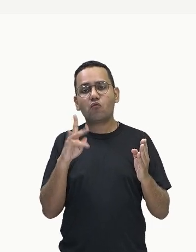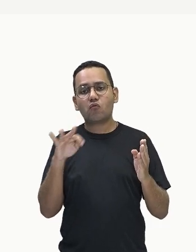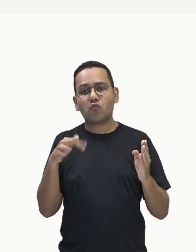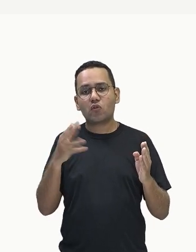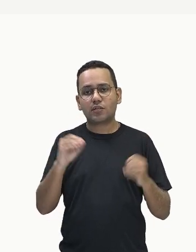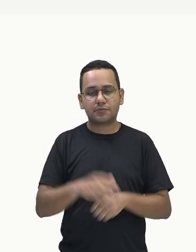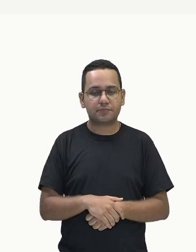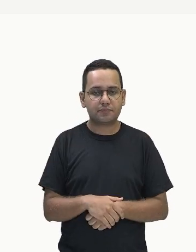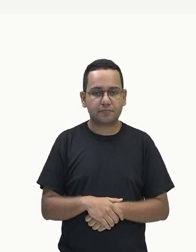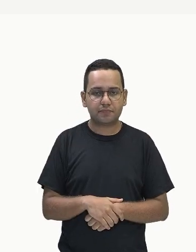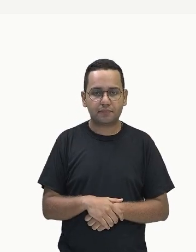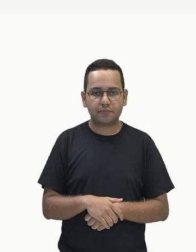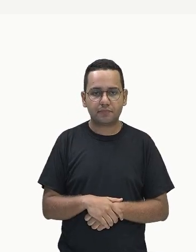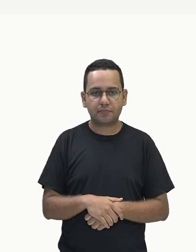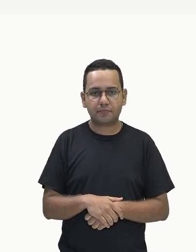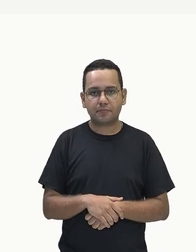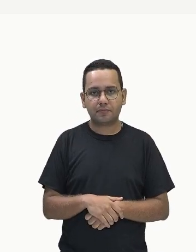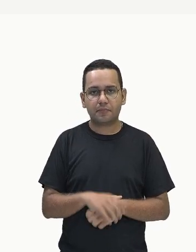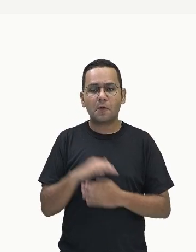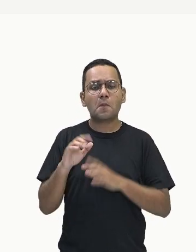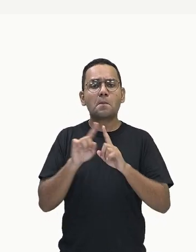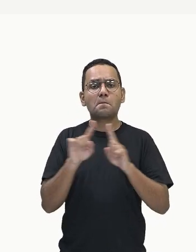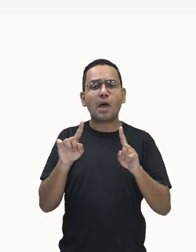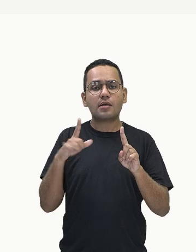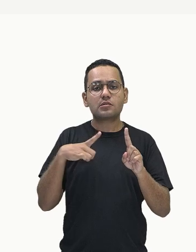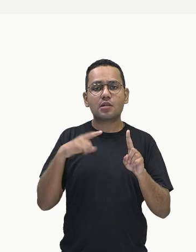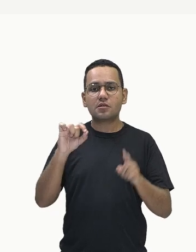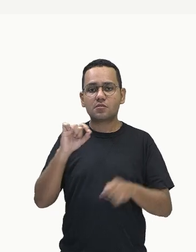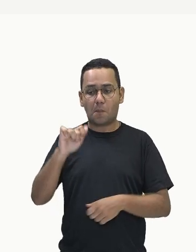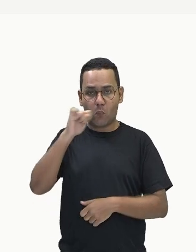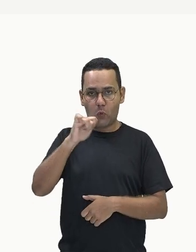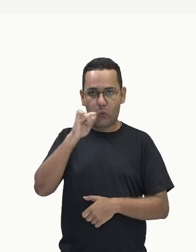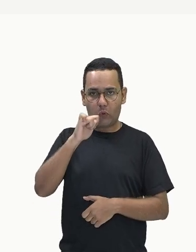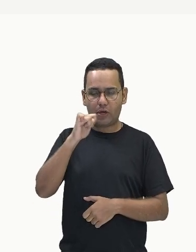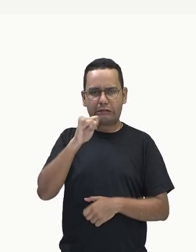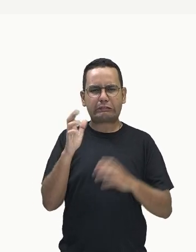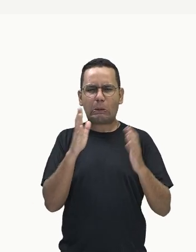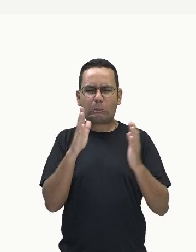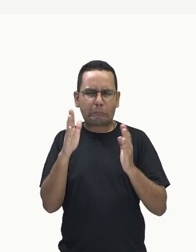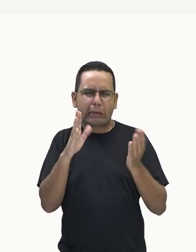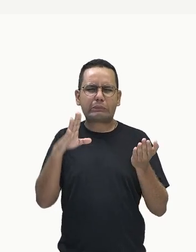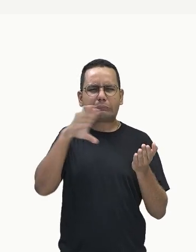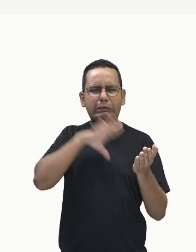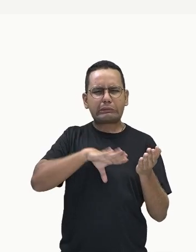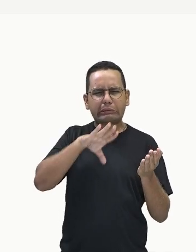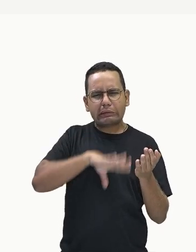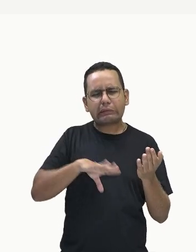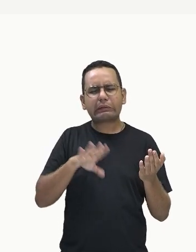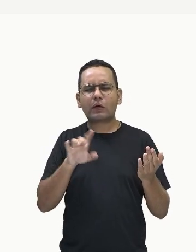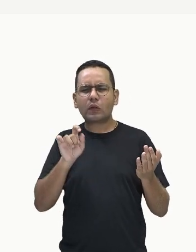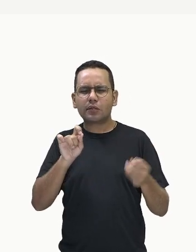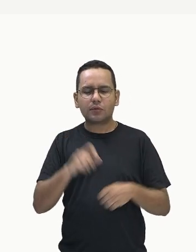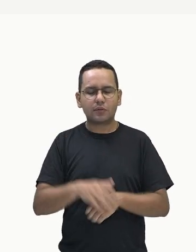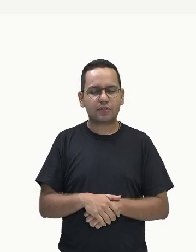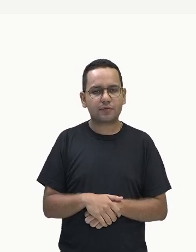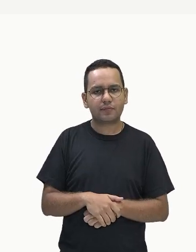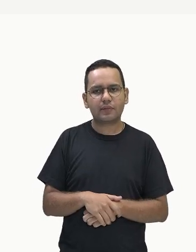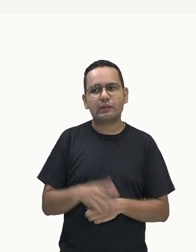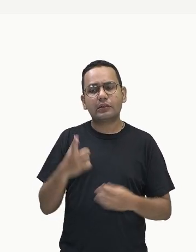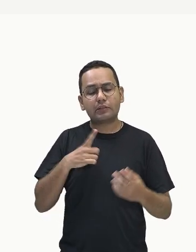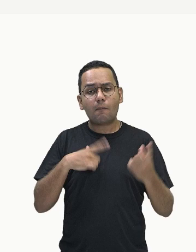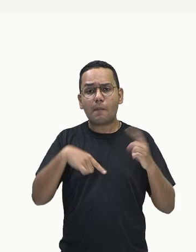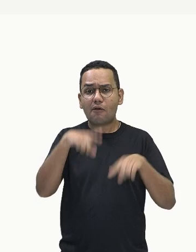chamado ciclo menstrual, que ocorre todos os meses com as mulheres, com exceção de algumas situações, né, que ocorrem